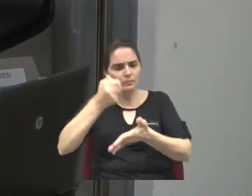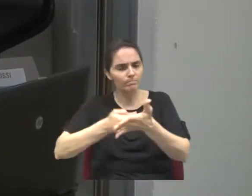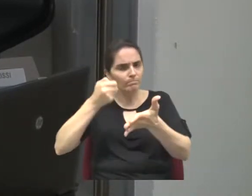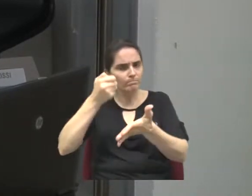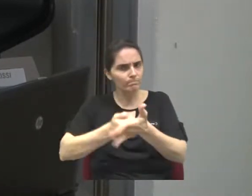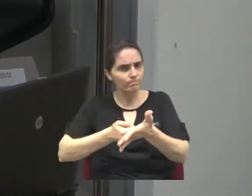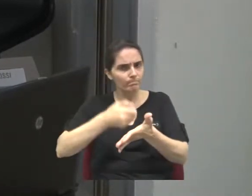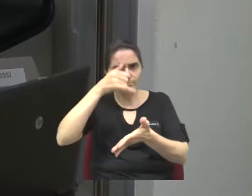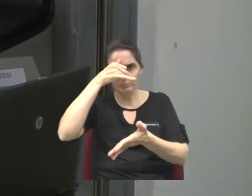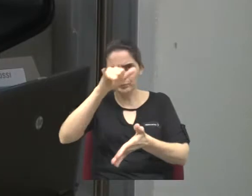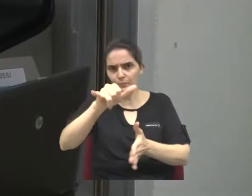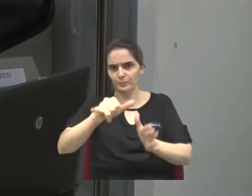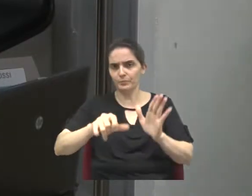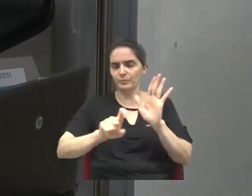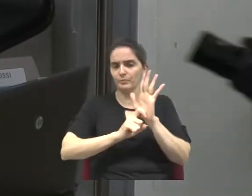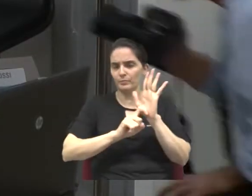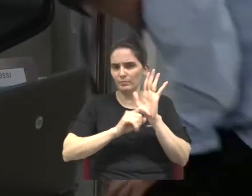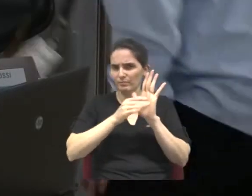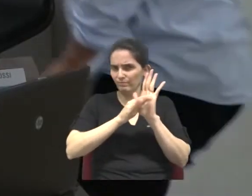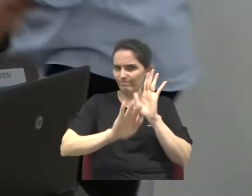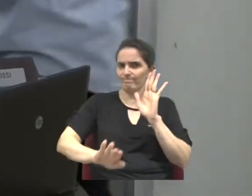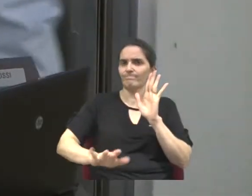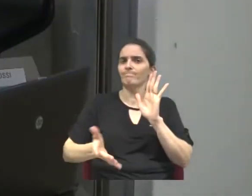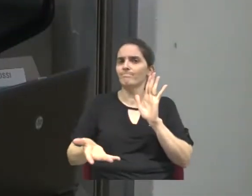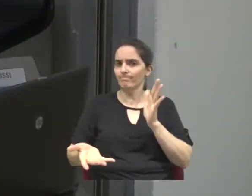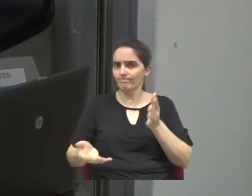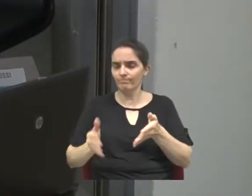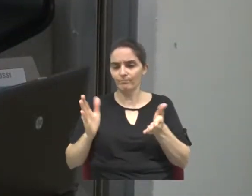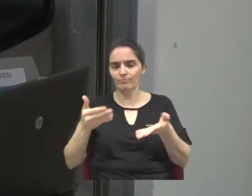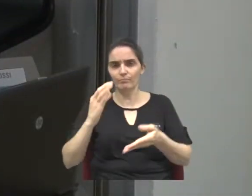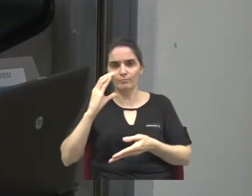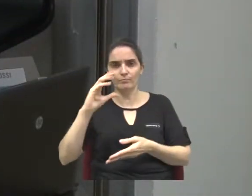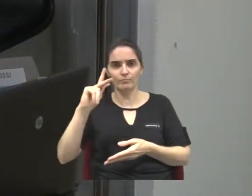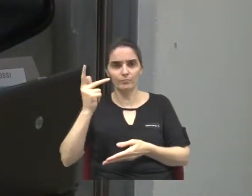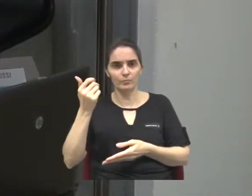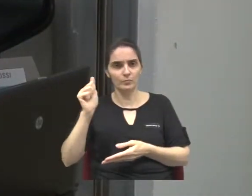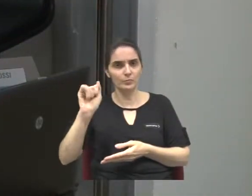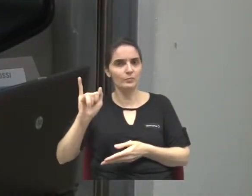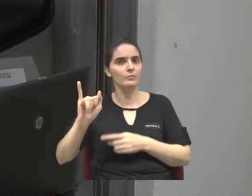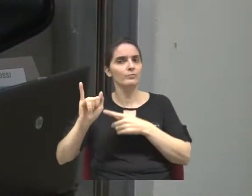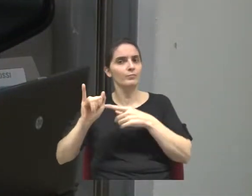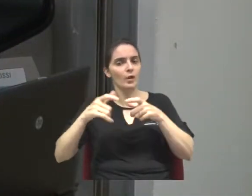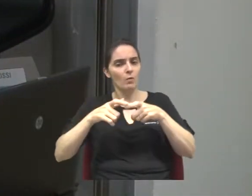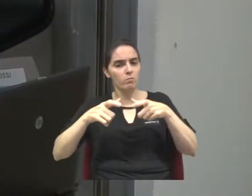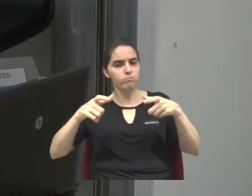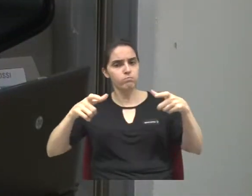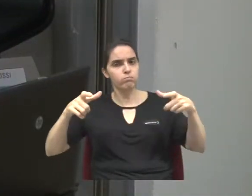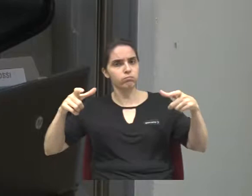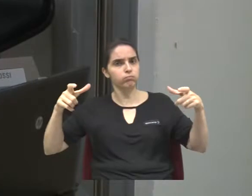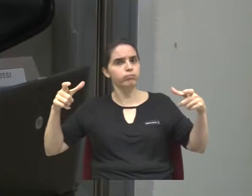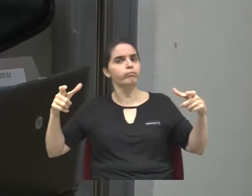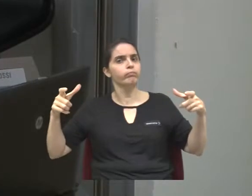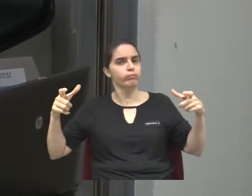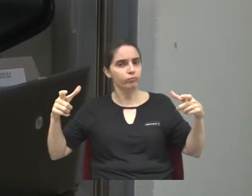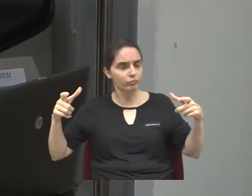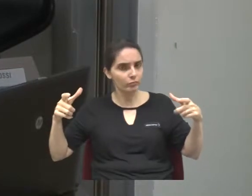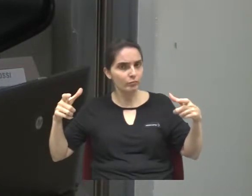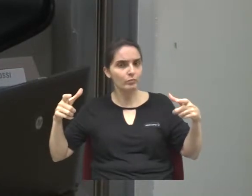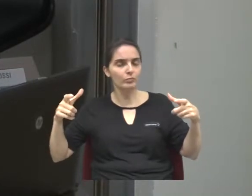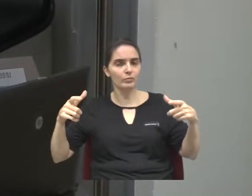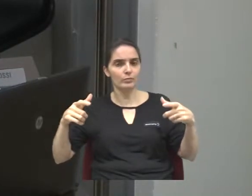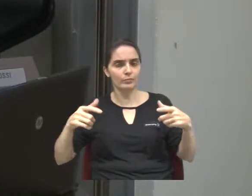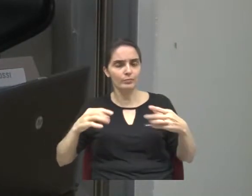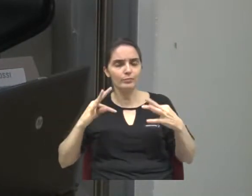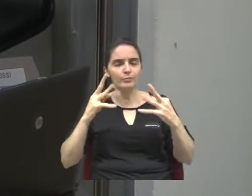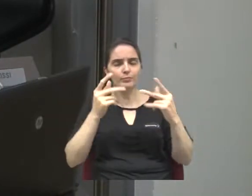abuso de drogas, e essa questão do CHAI, ele tomou uma proporção muito grande em relação aos nossos adolescentes.